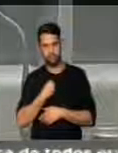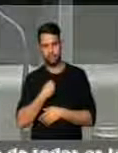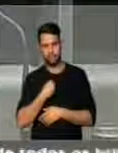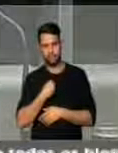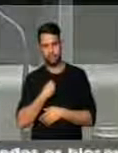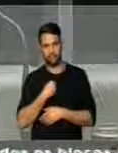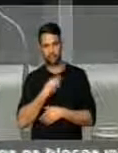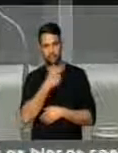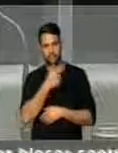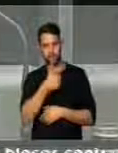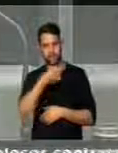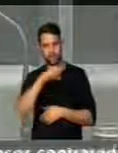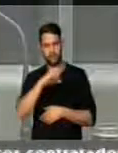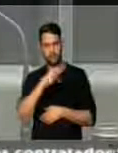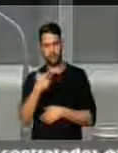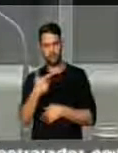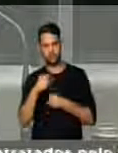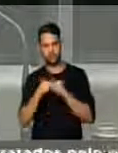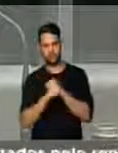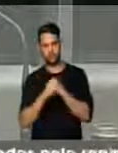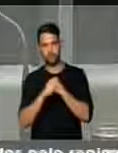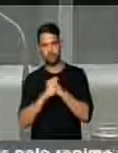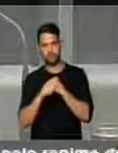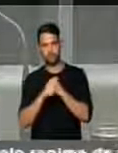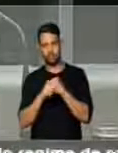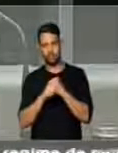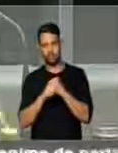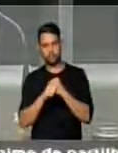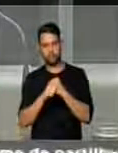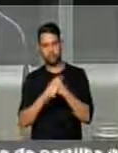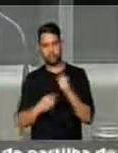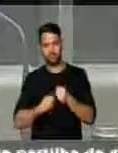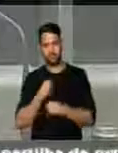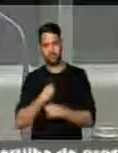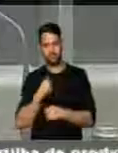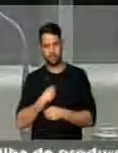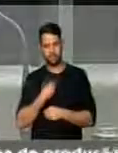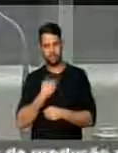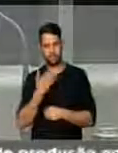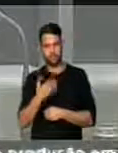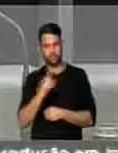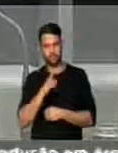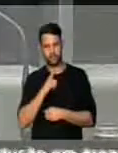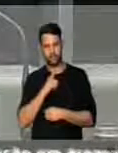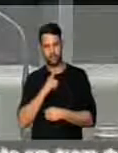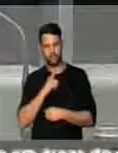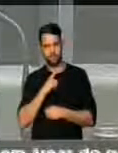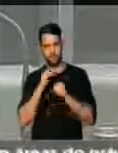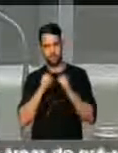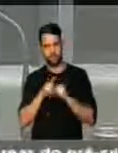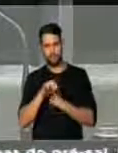Em 192 anos de existência do Poder Legislativo no Brasil,